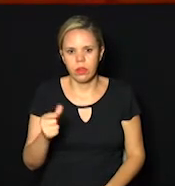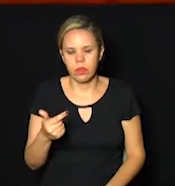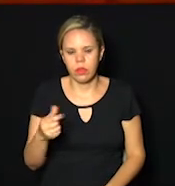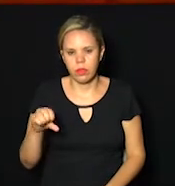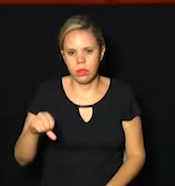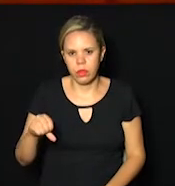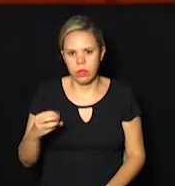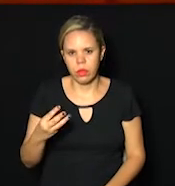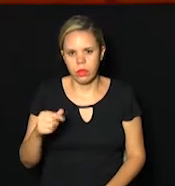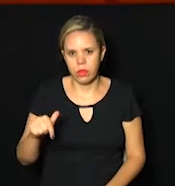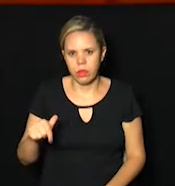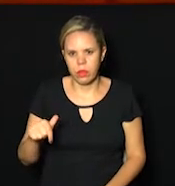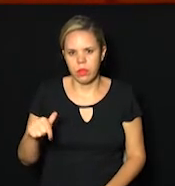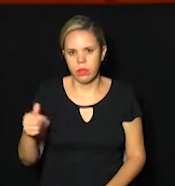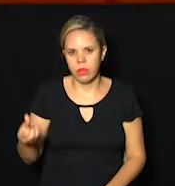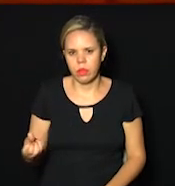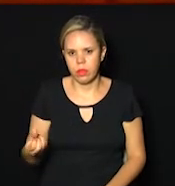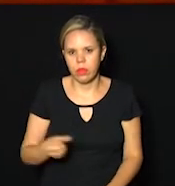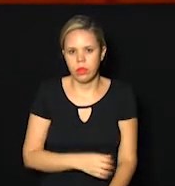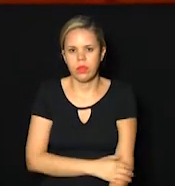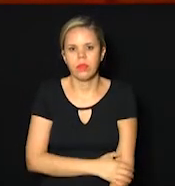97829 3776.